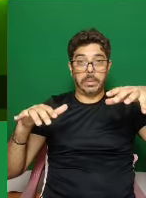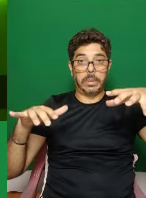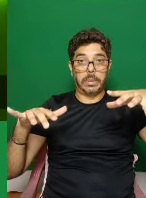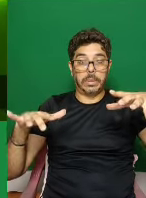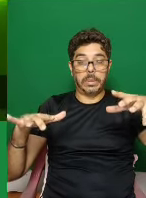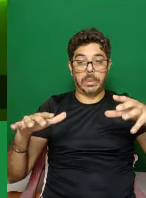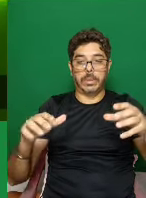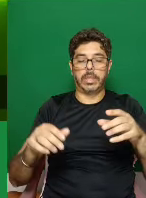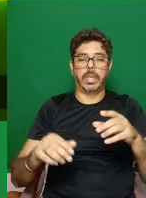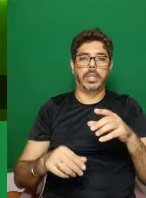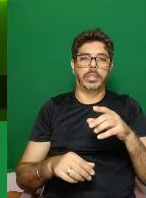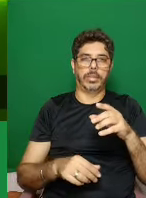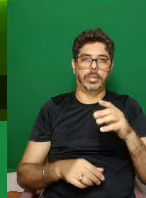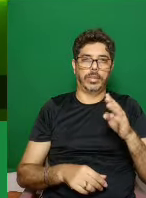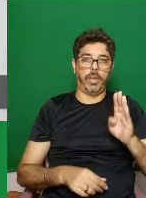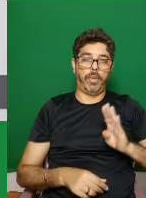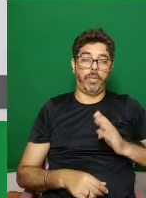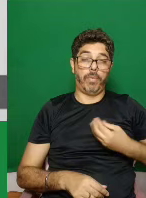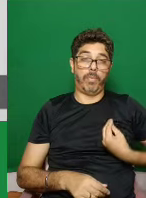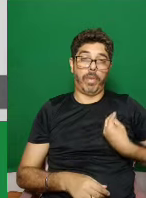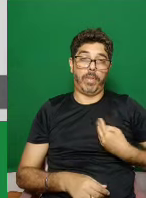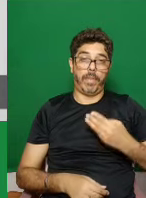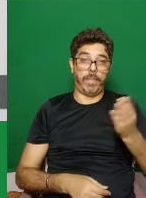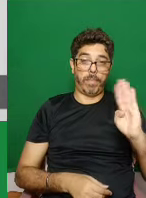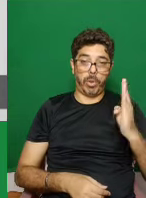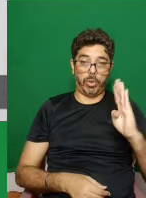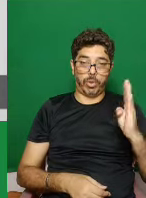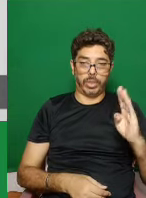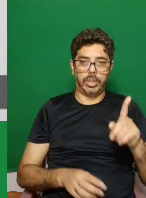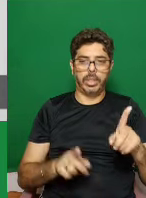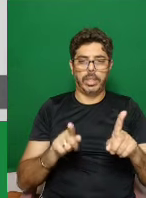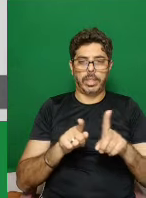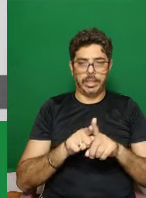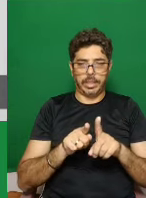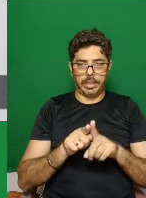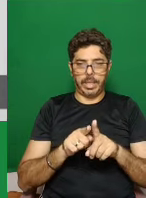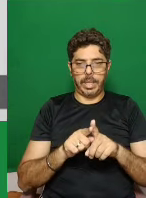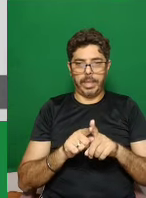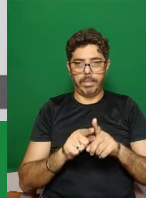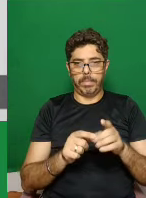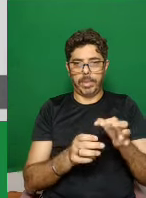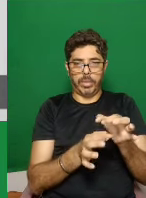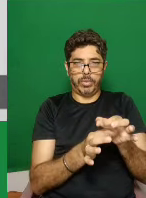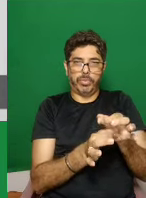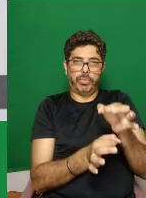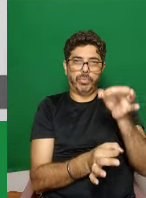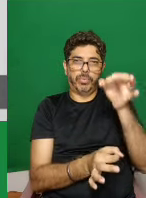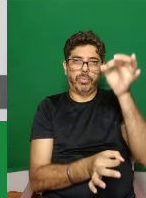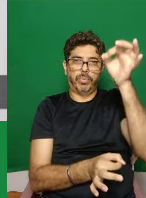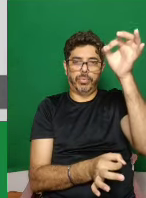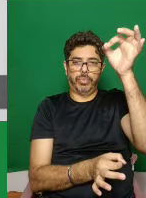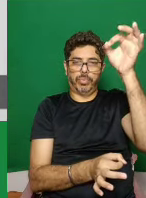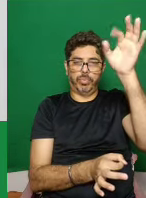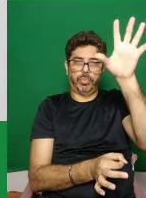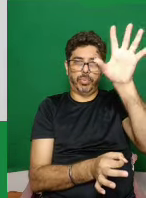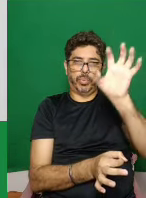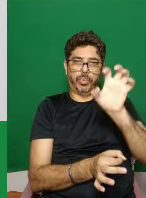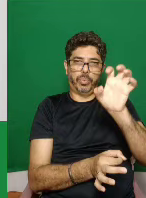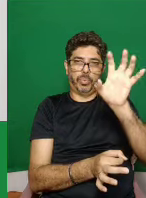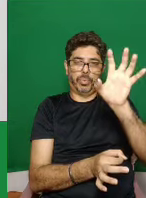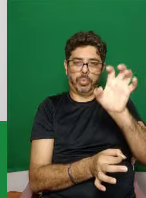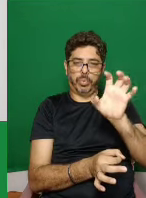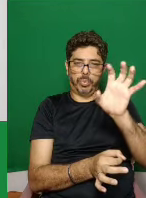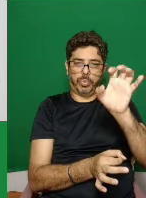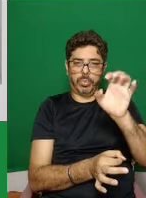células de leveduras vivas das mortas, e o acoplamento capacitivo, usado na transmissão de energia elétrica sem fio. Como a eletrostática